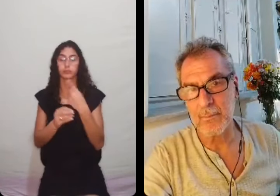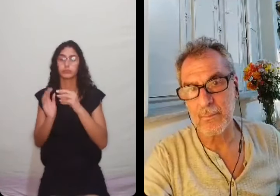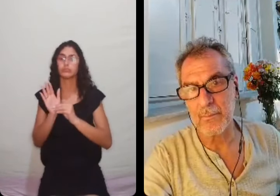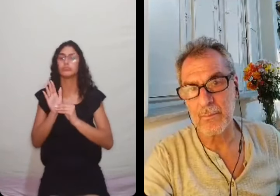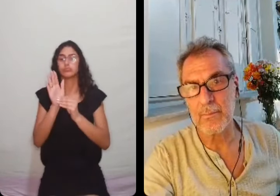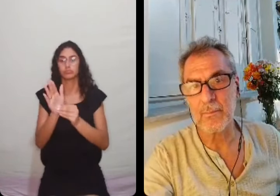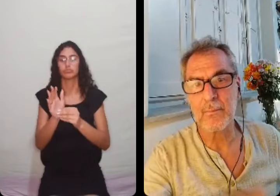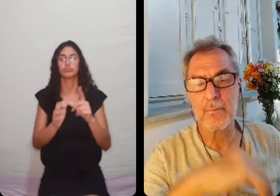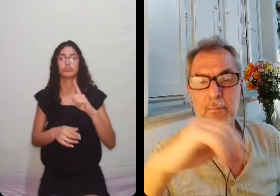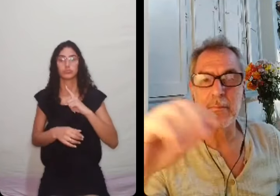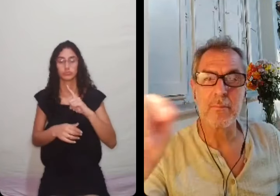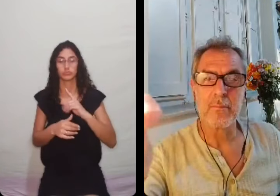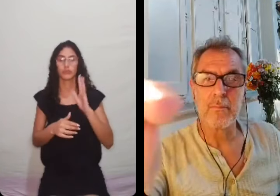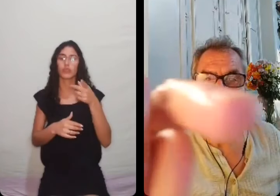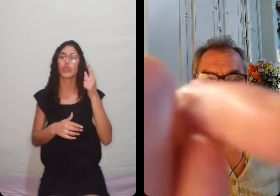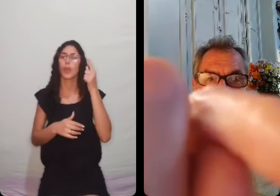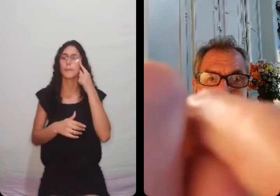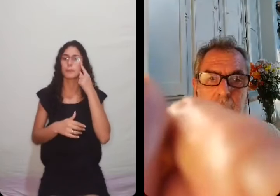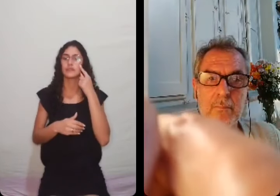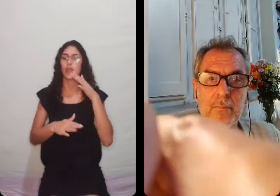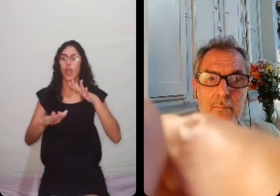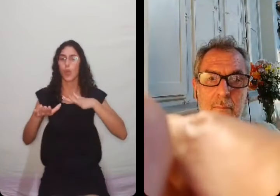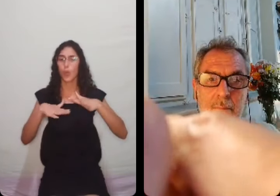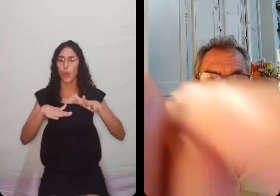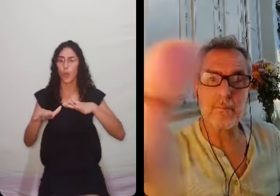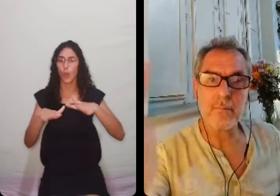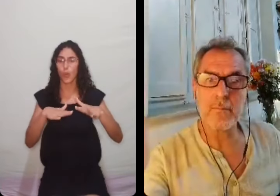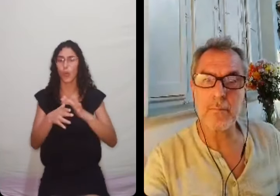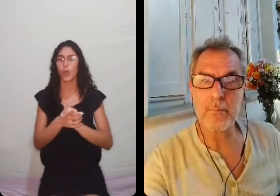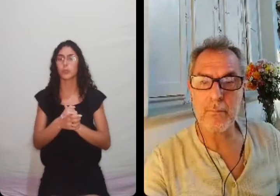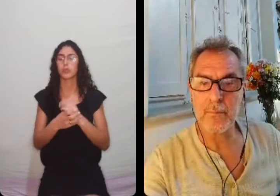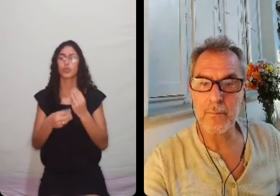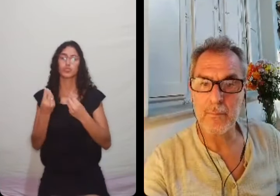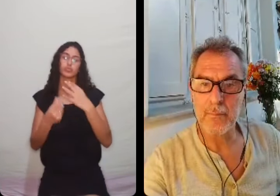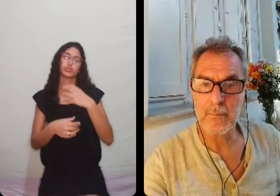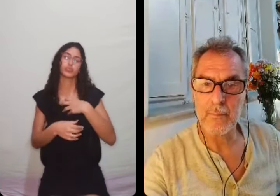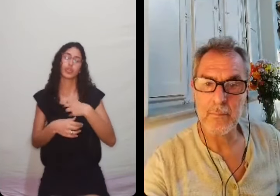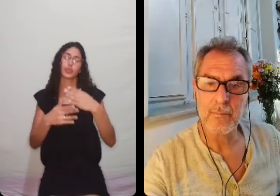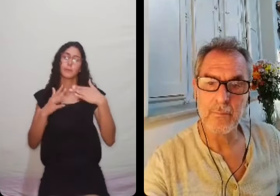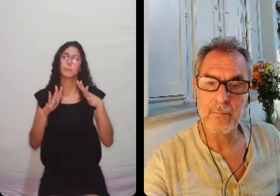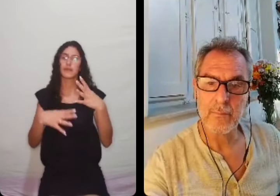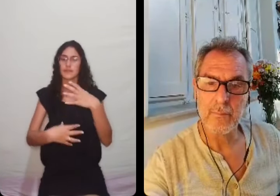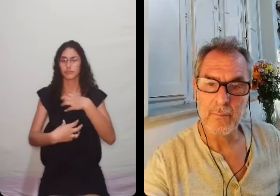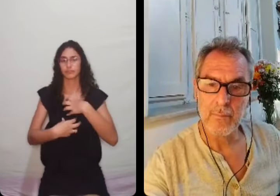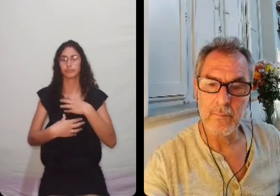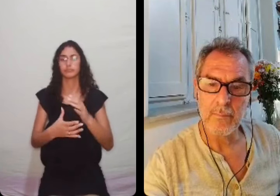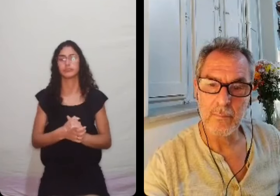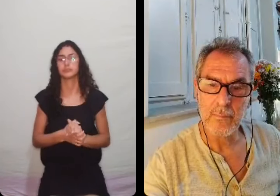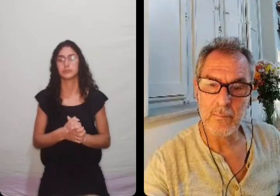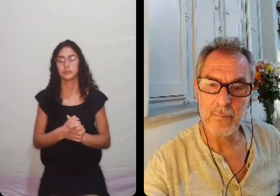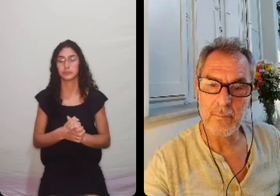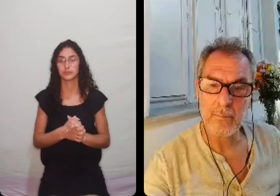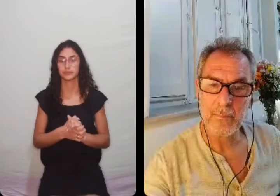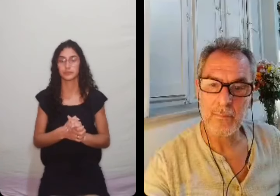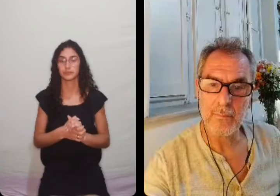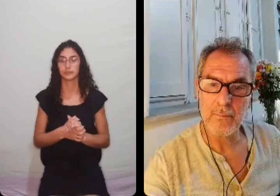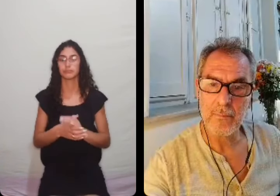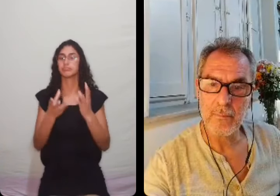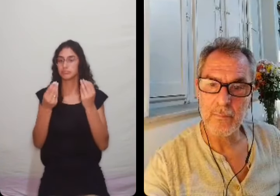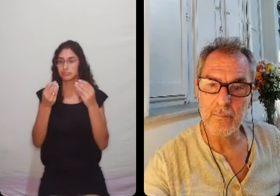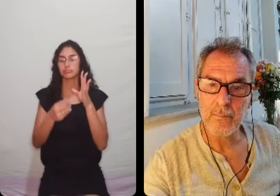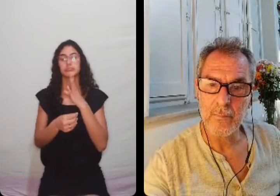pensar o corpo. De uma maneira mais sensível. Não, super legal. Já vou